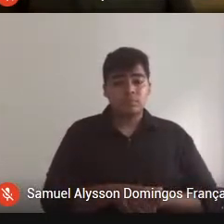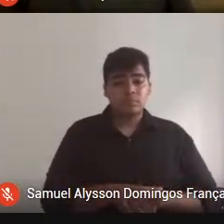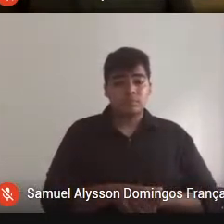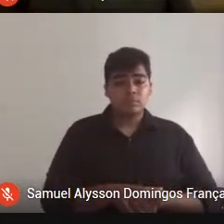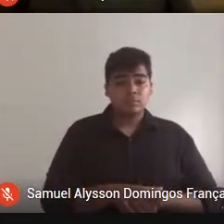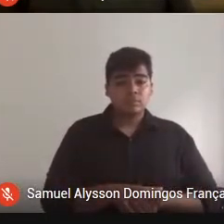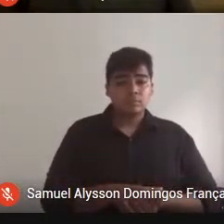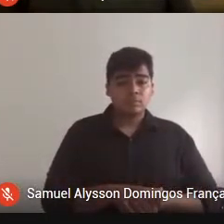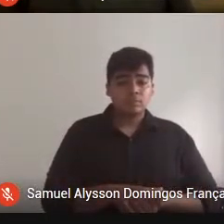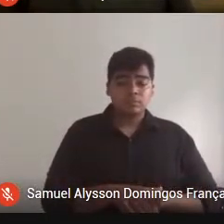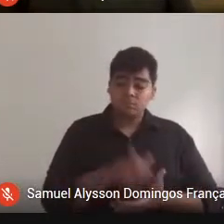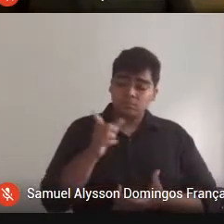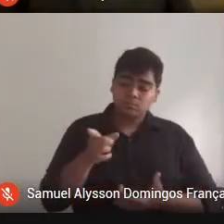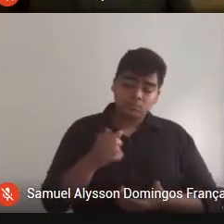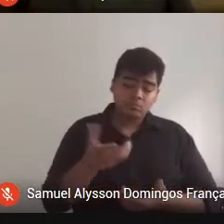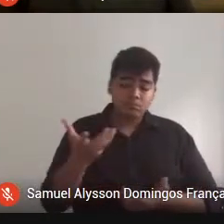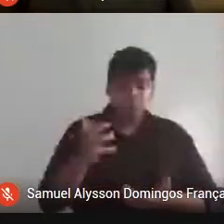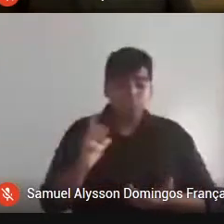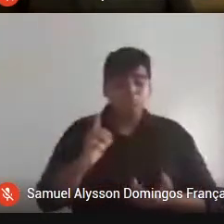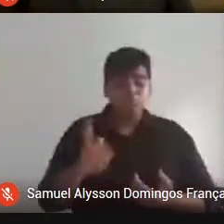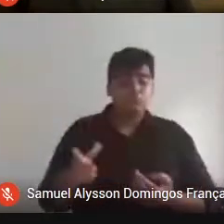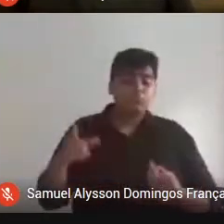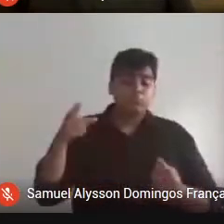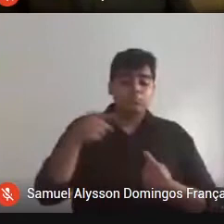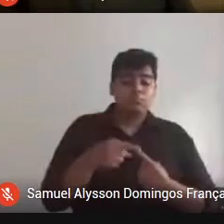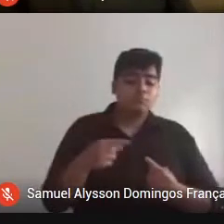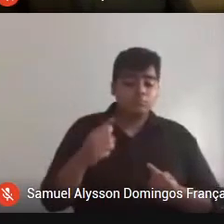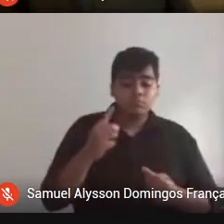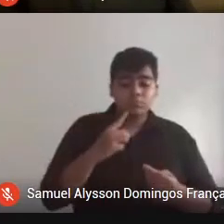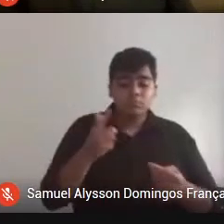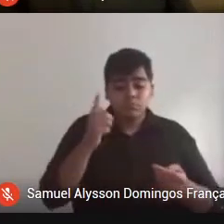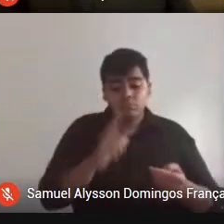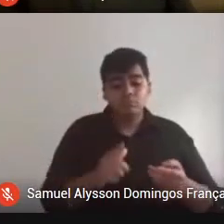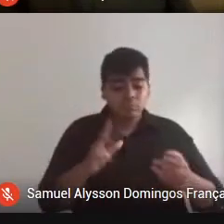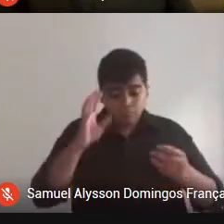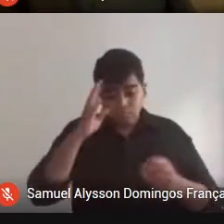do CACS é desenvolver, né, atender às demandas sociais,